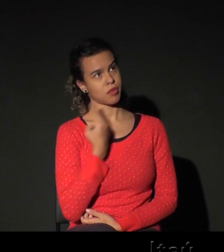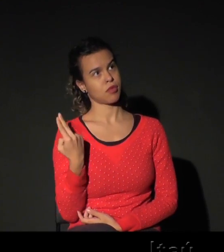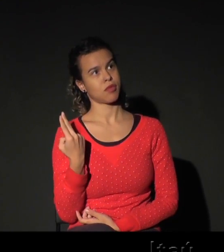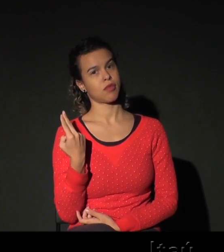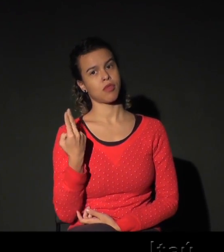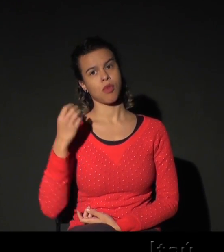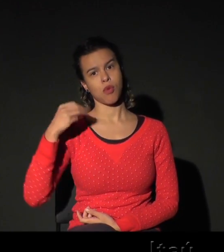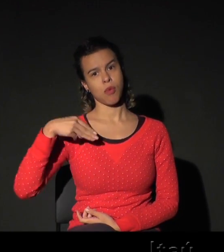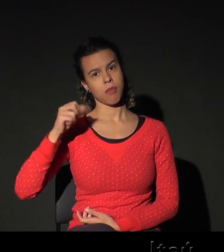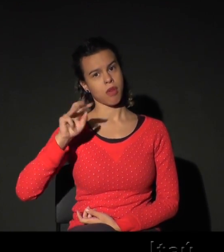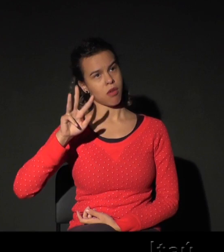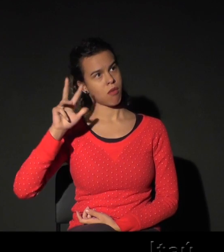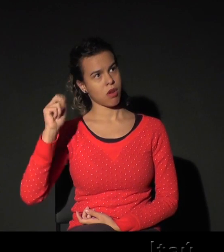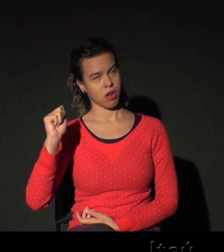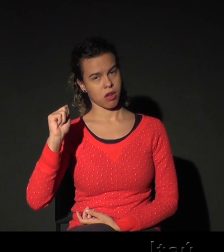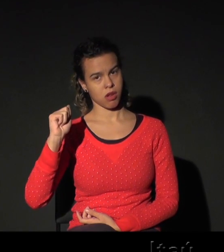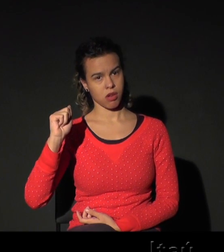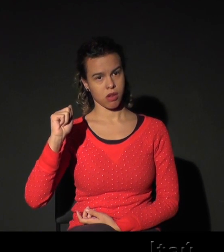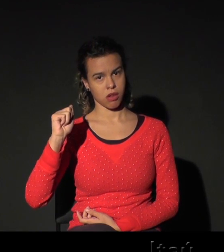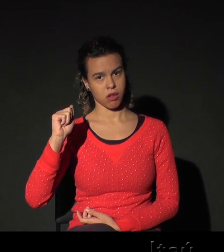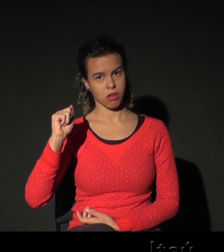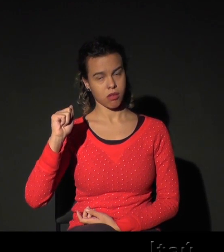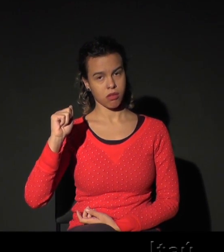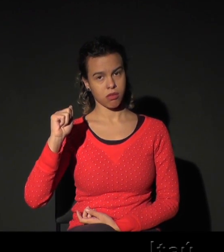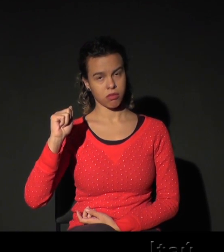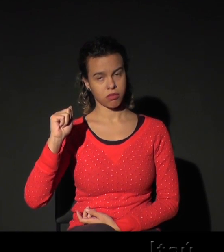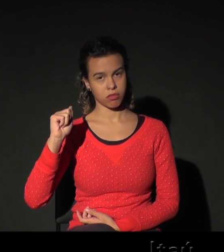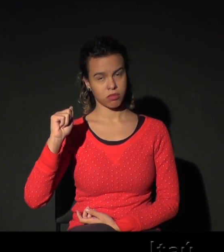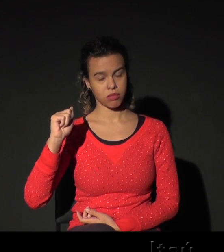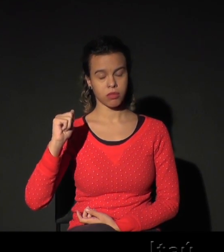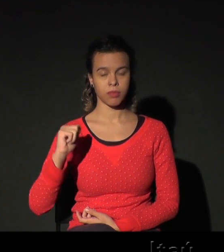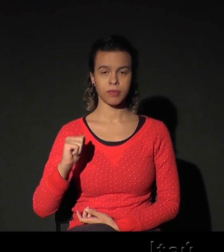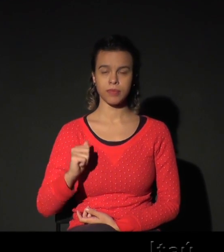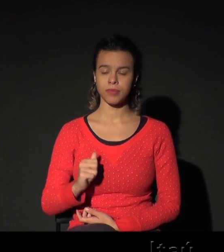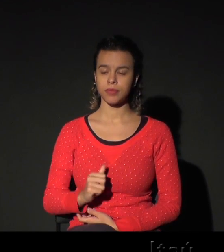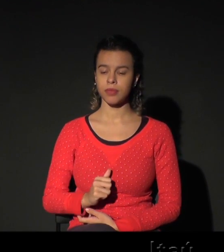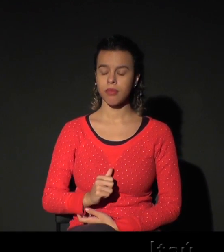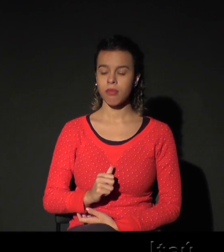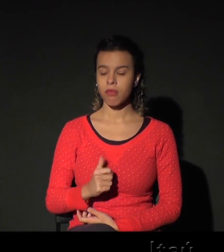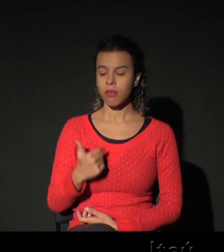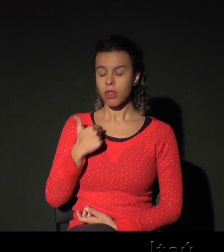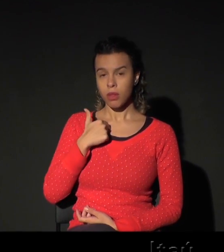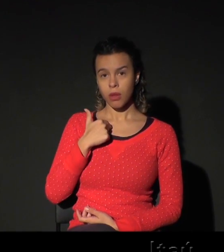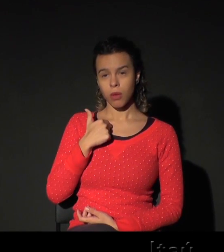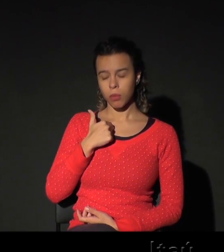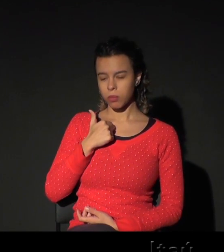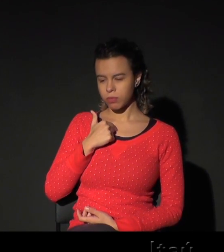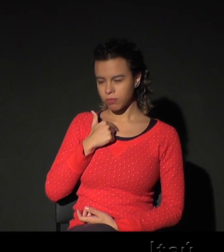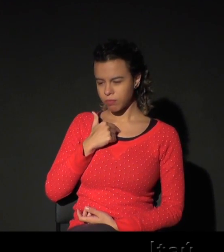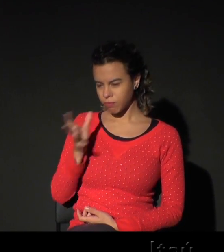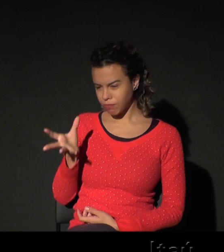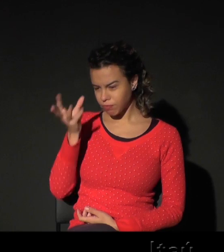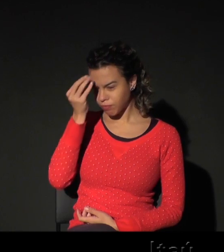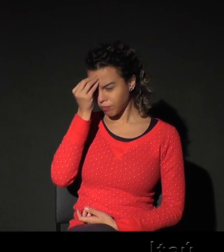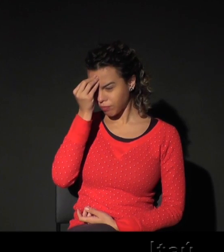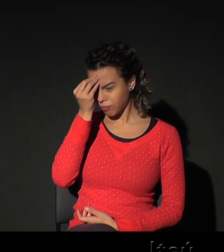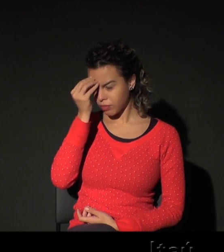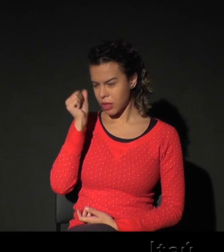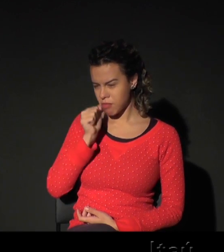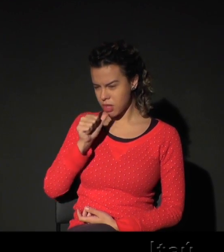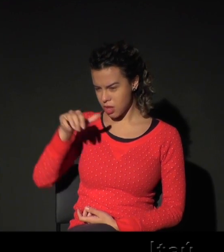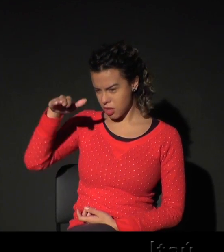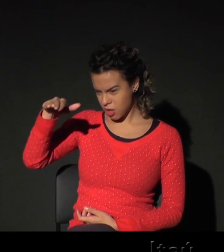é omala e eu em cima dessa descrição